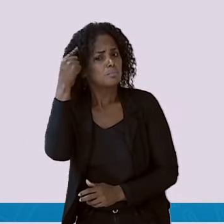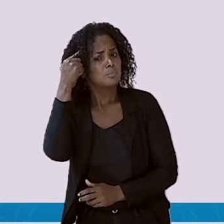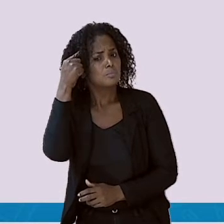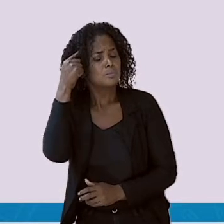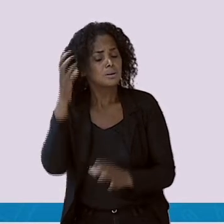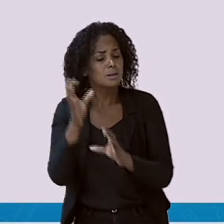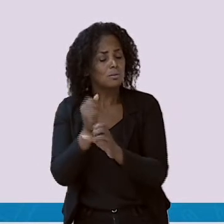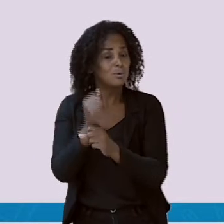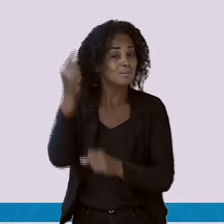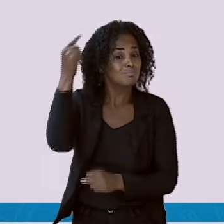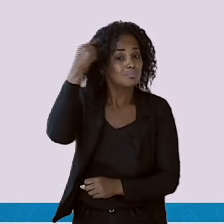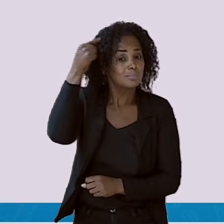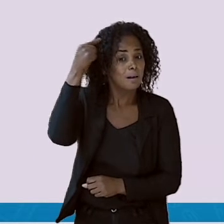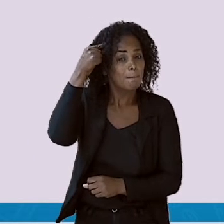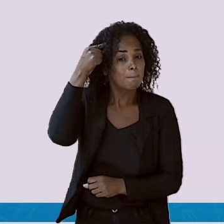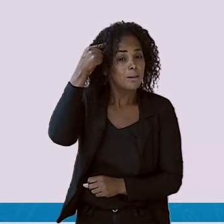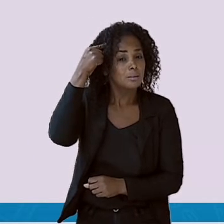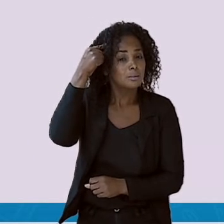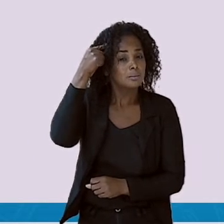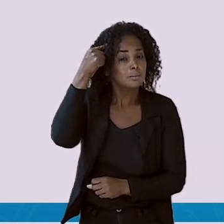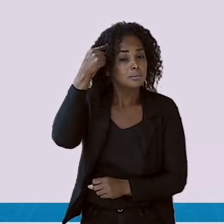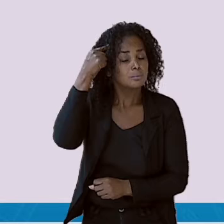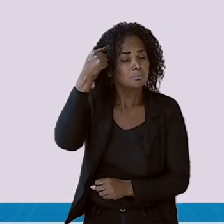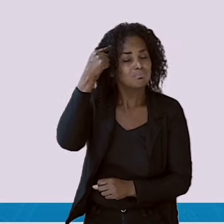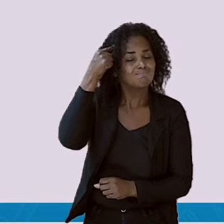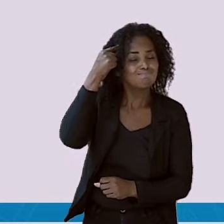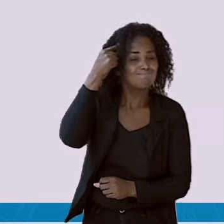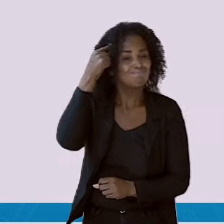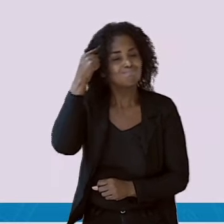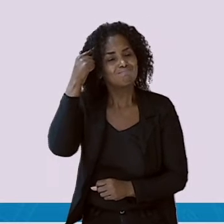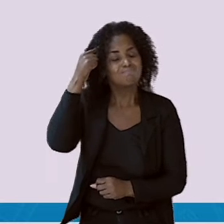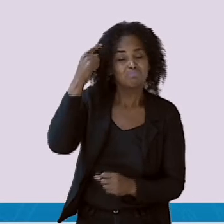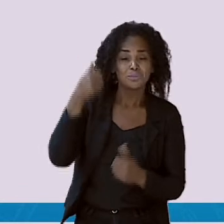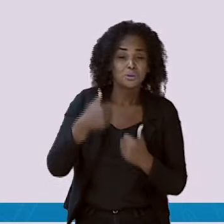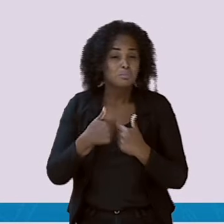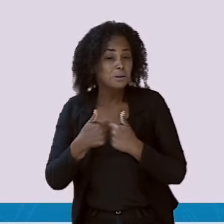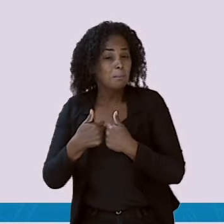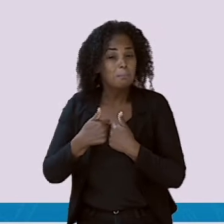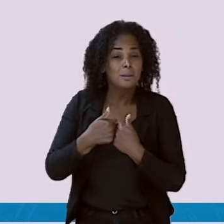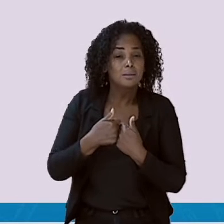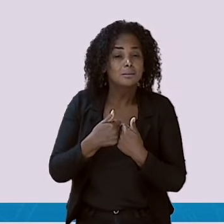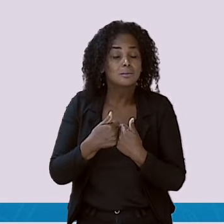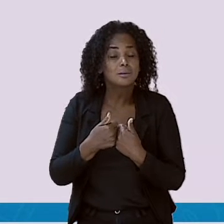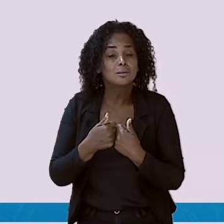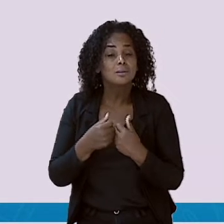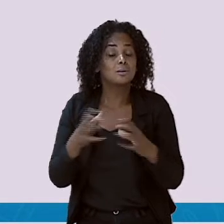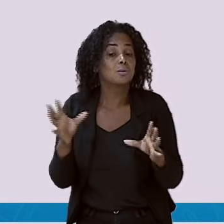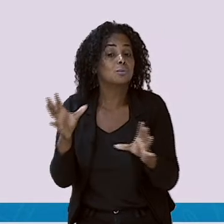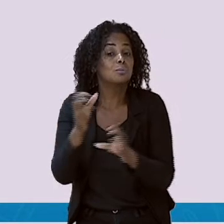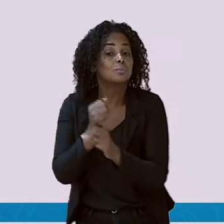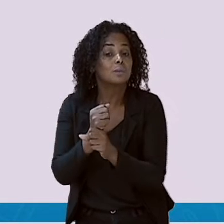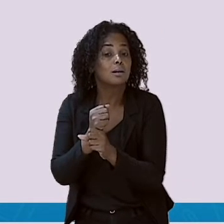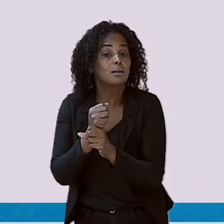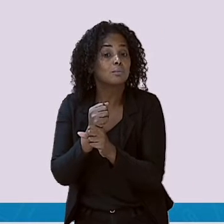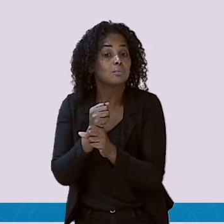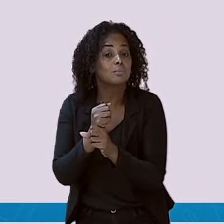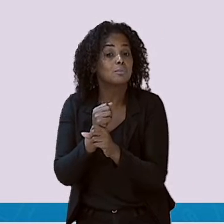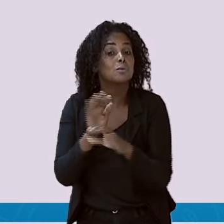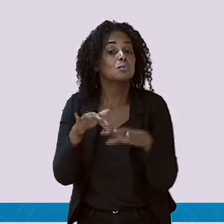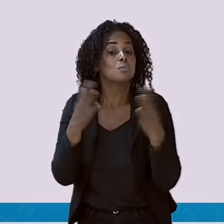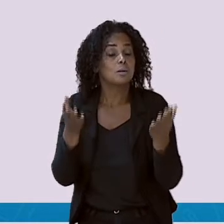mais 300, então é 500, aproximadamente. Mas qual seria o resultado real?